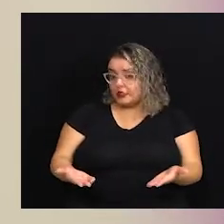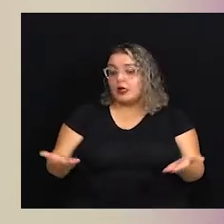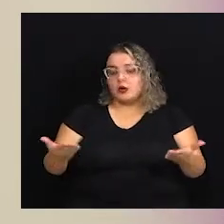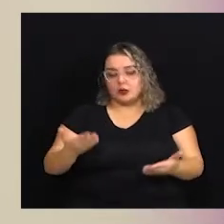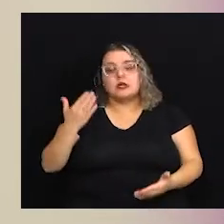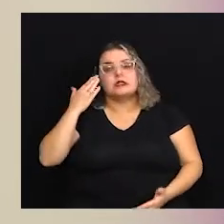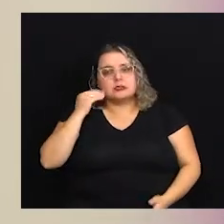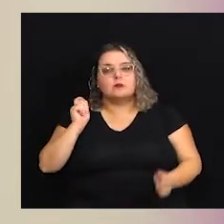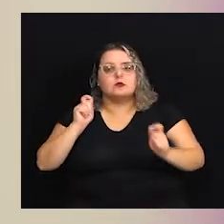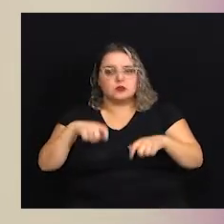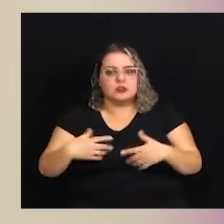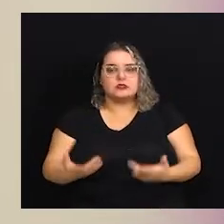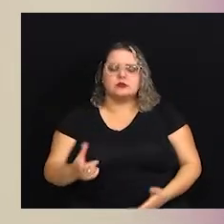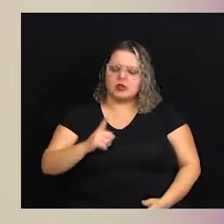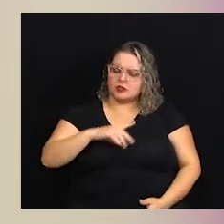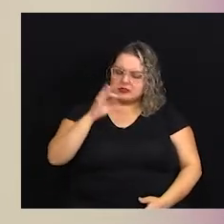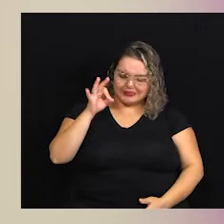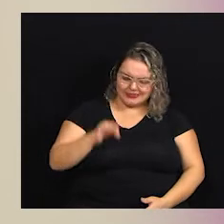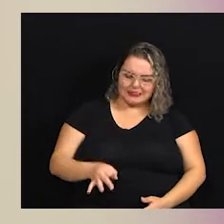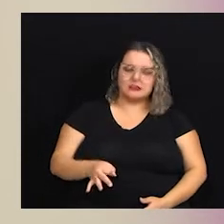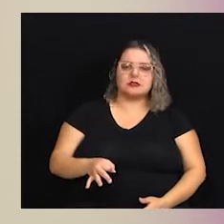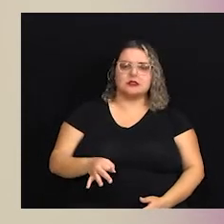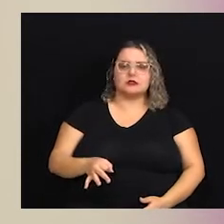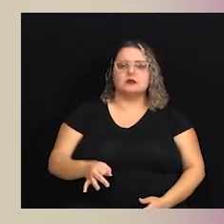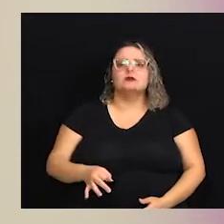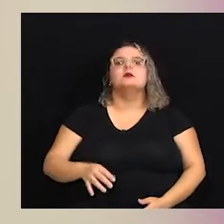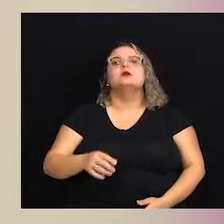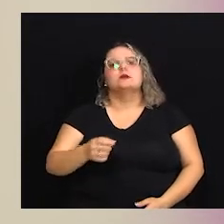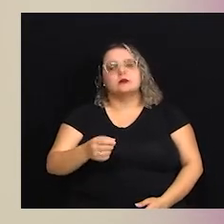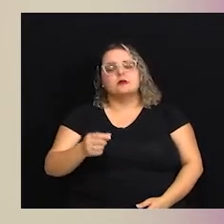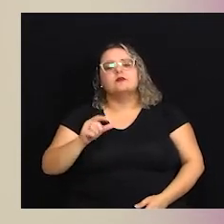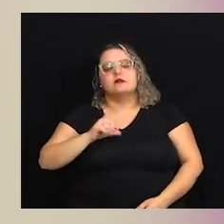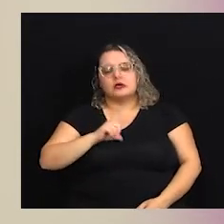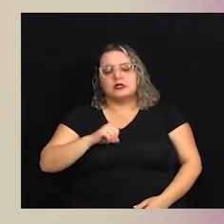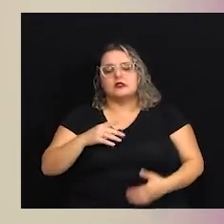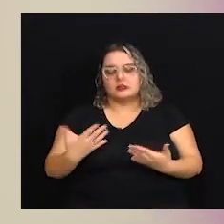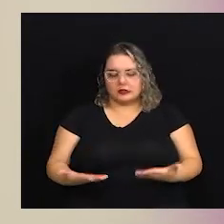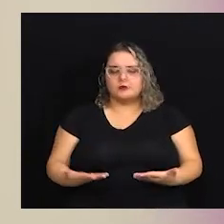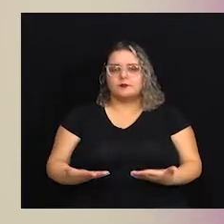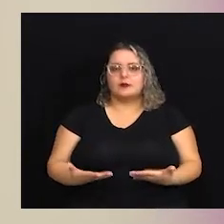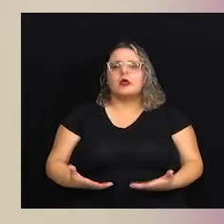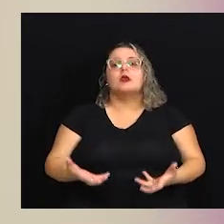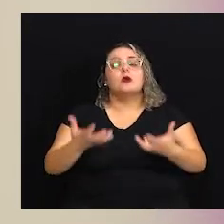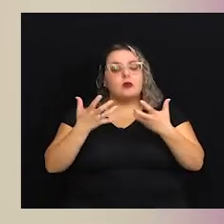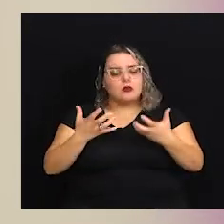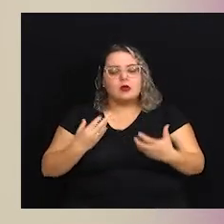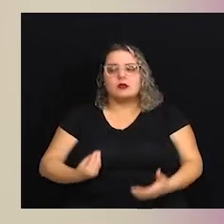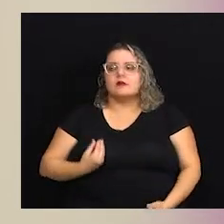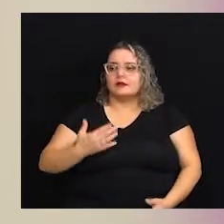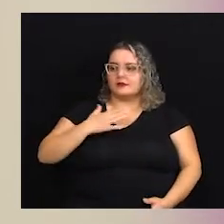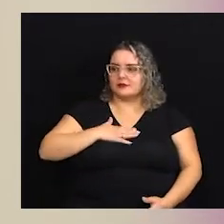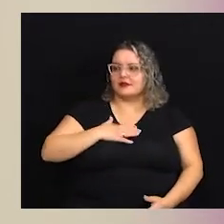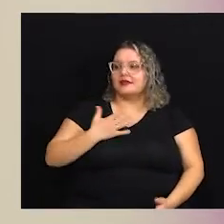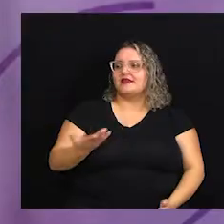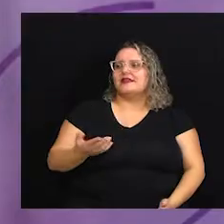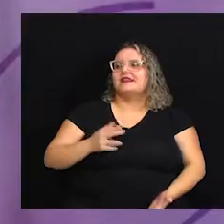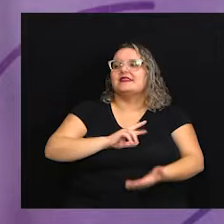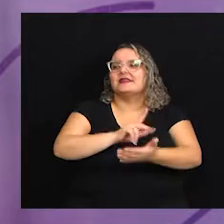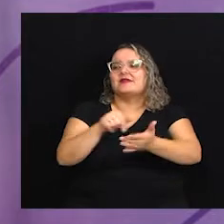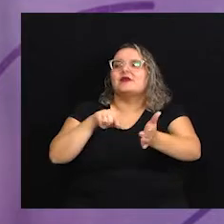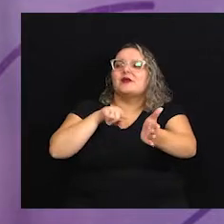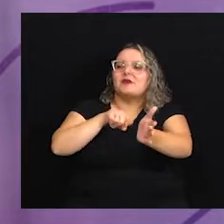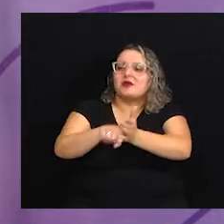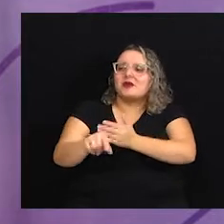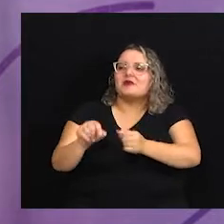aí. Agora que ela já sabe que é possível, eu tenho certeza que ela vai tomar uma ação e vai falar: eu quero essa vida para mim.